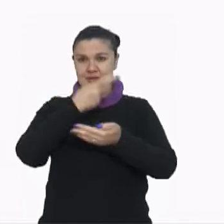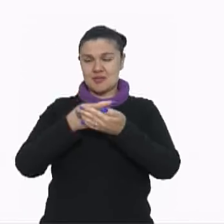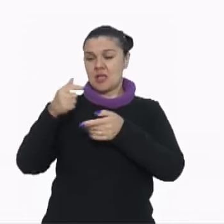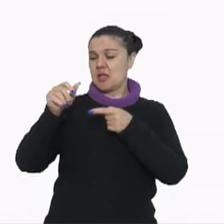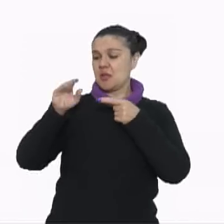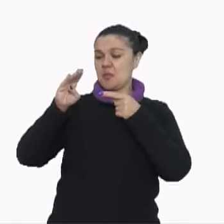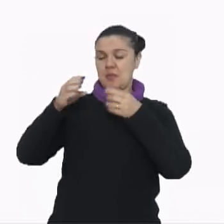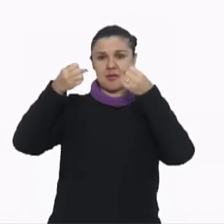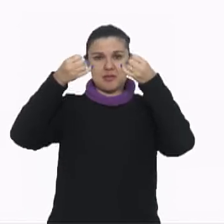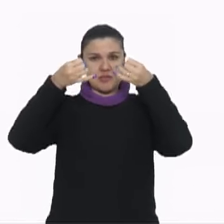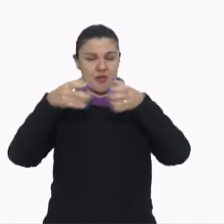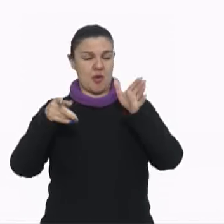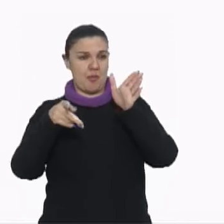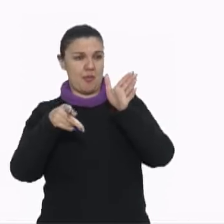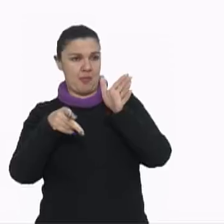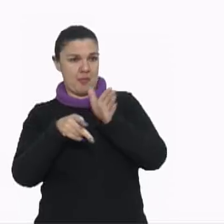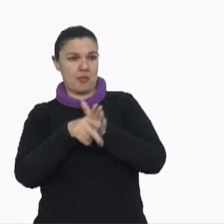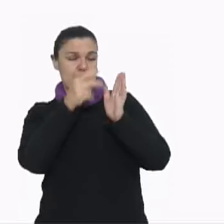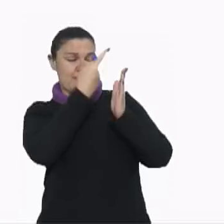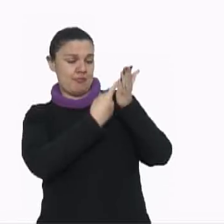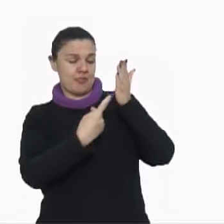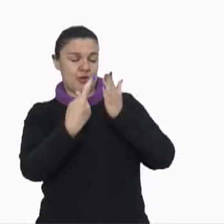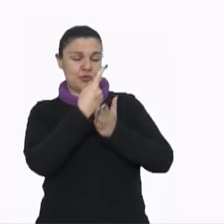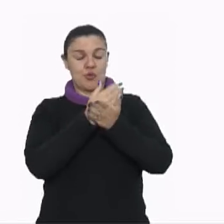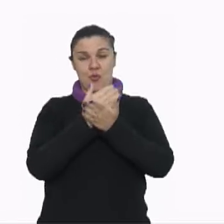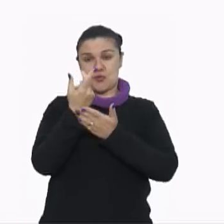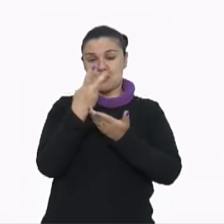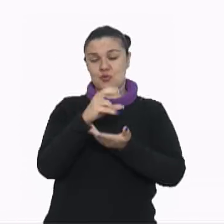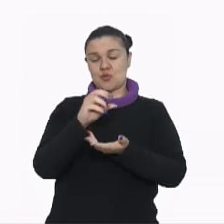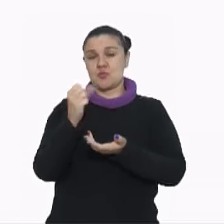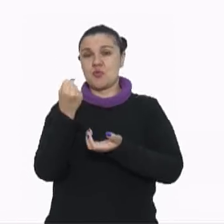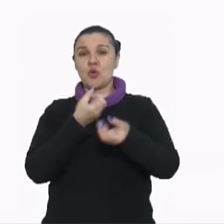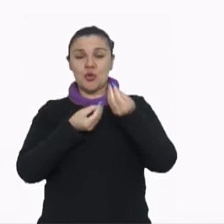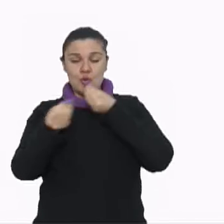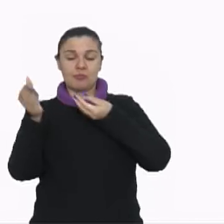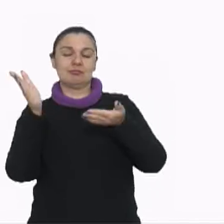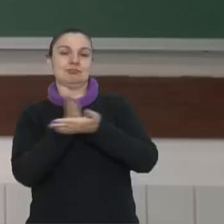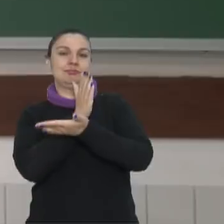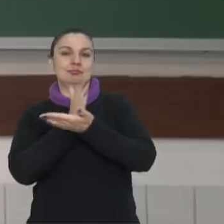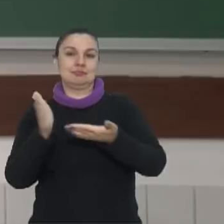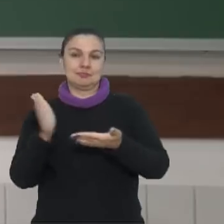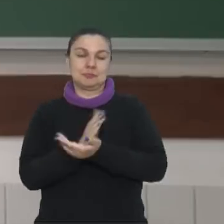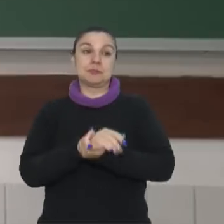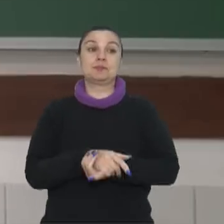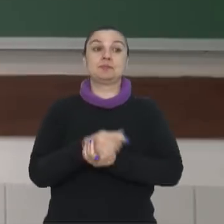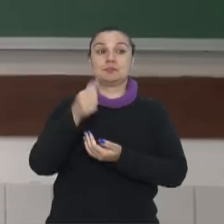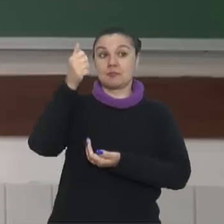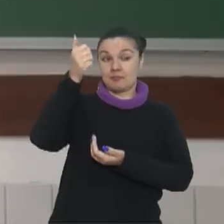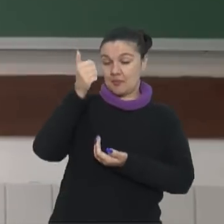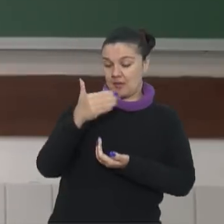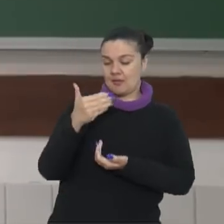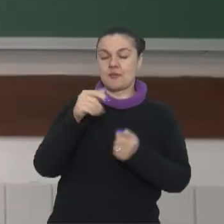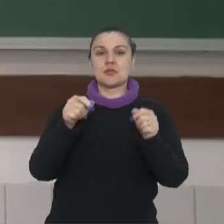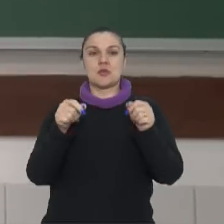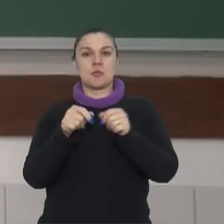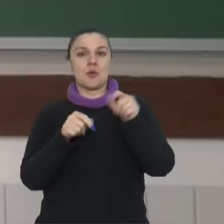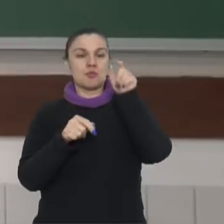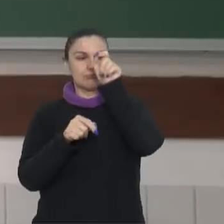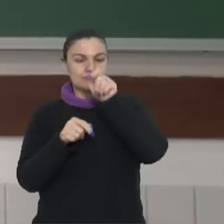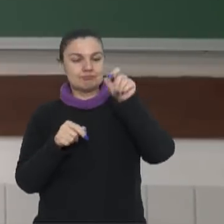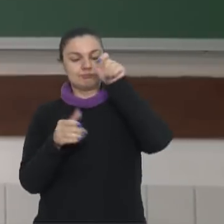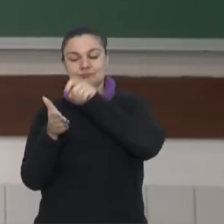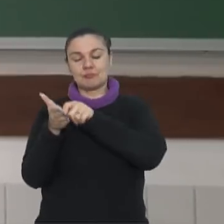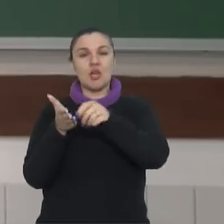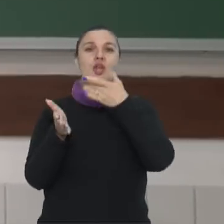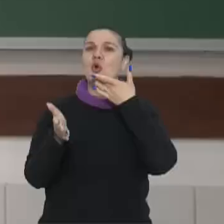respeito ao estilo das pinturas que vem fazendo desde 2008, como você as classifica. Então, ali você vai destacar, você pode circular ou você